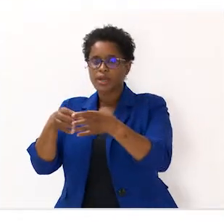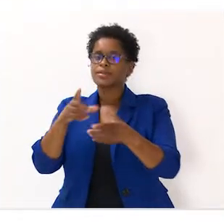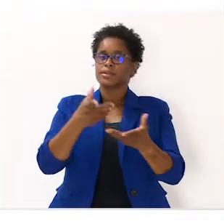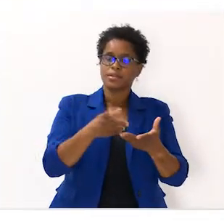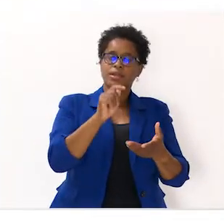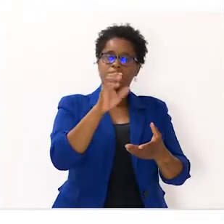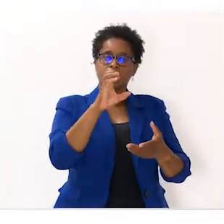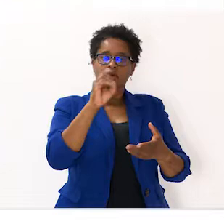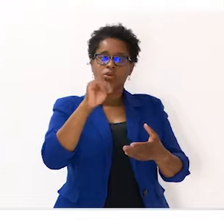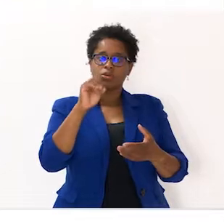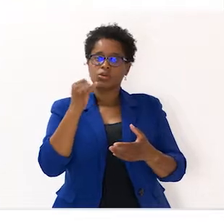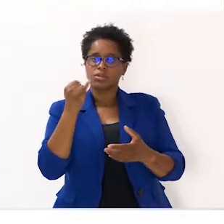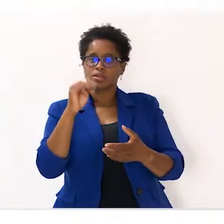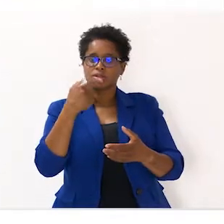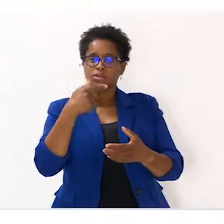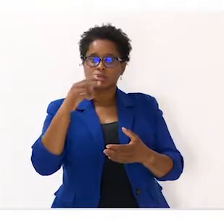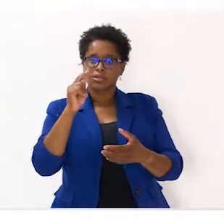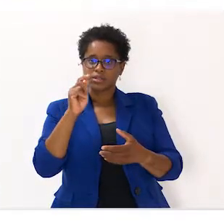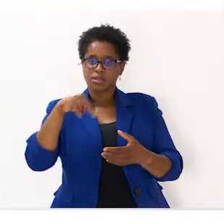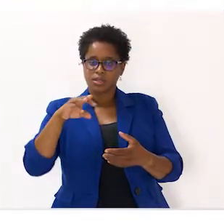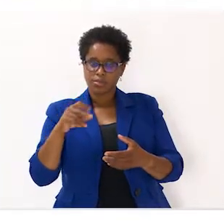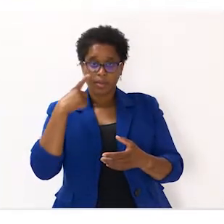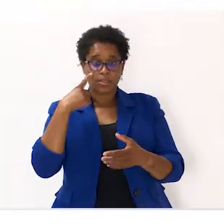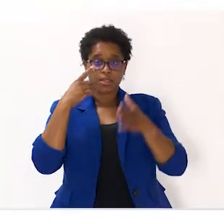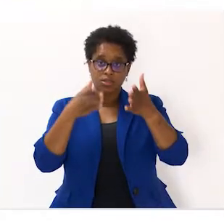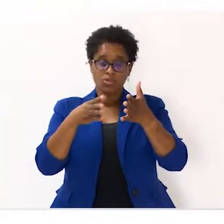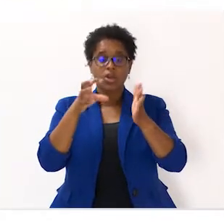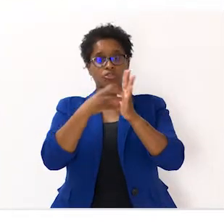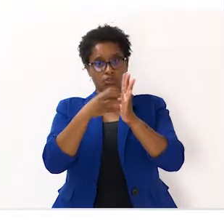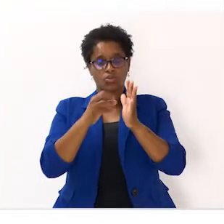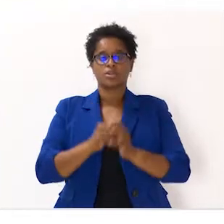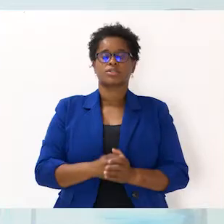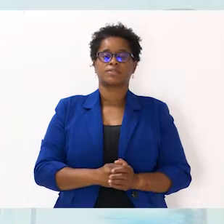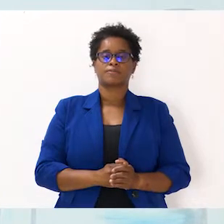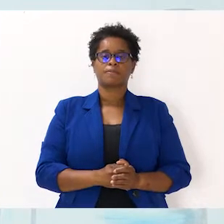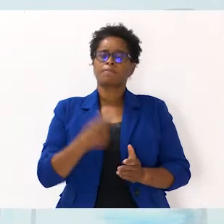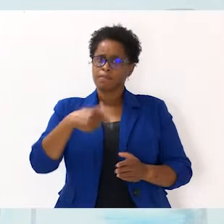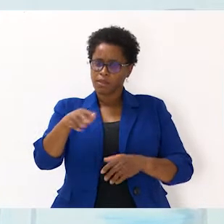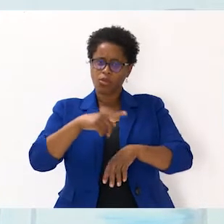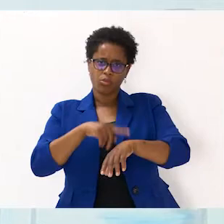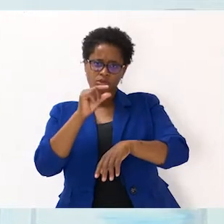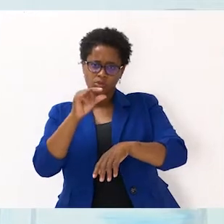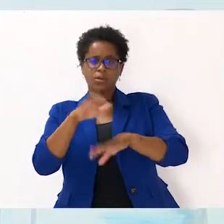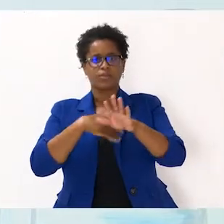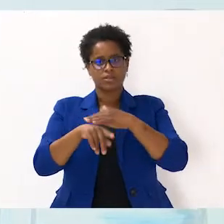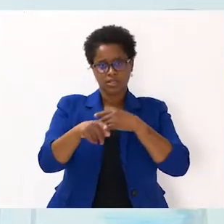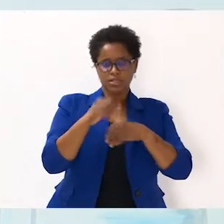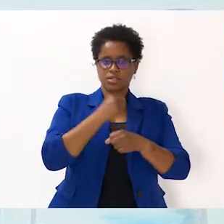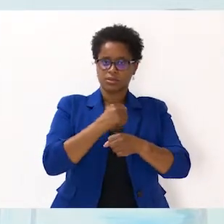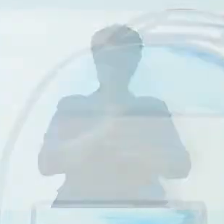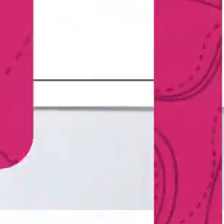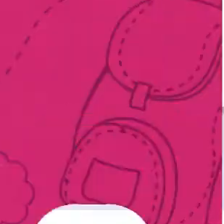e ecossistema. Prestem atenção às figuras. Terão um minutinho para fazerem este